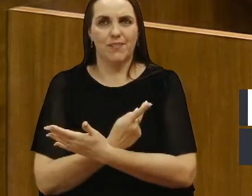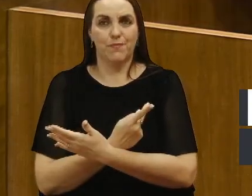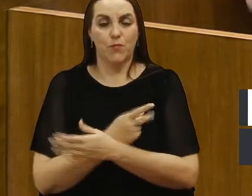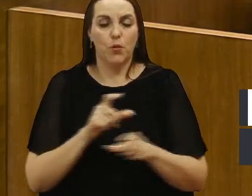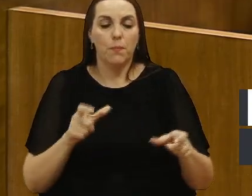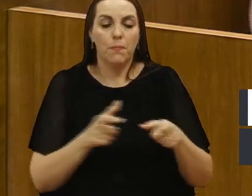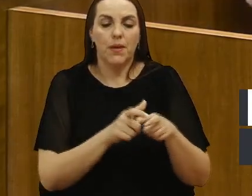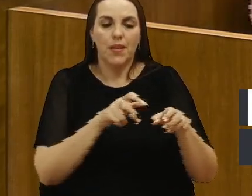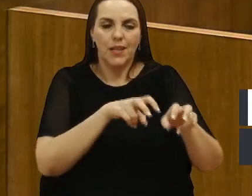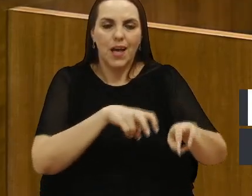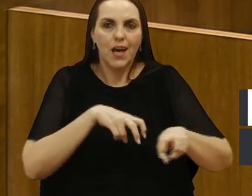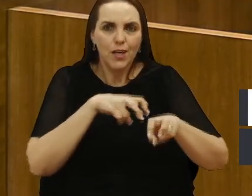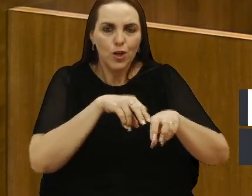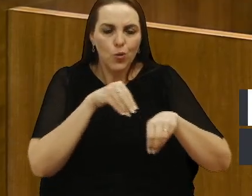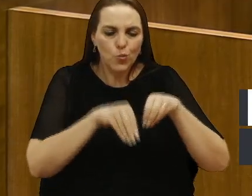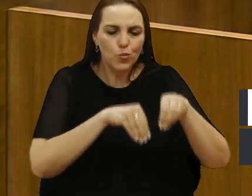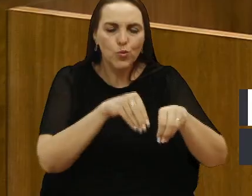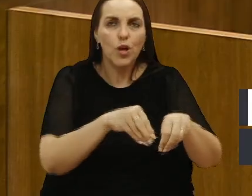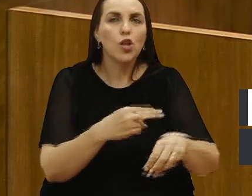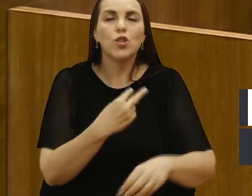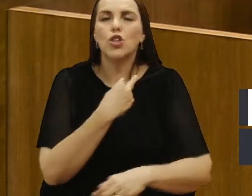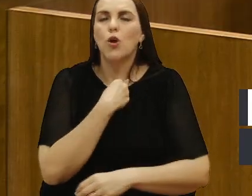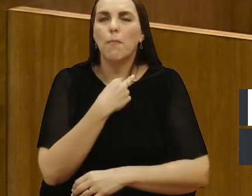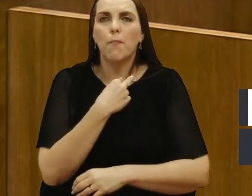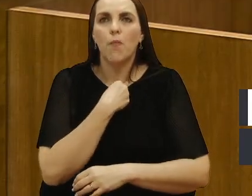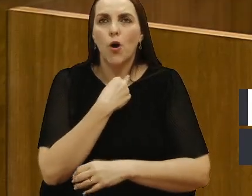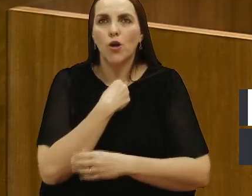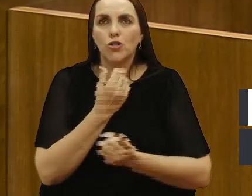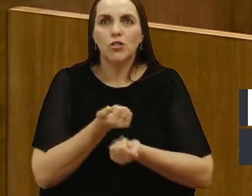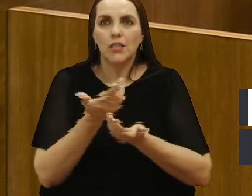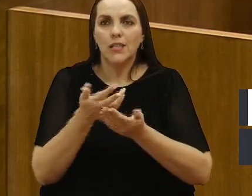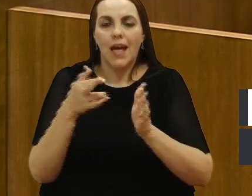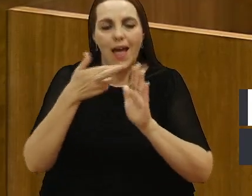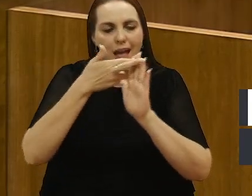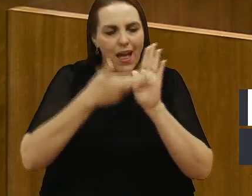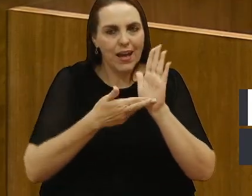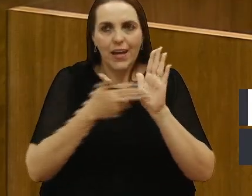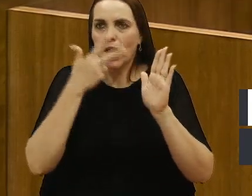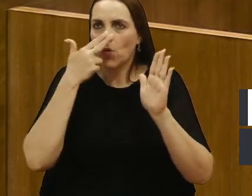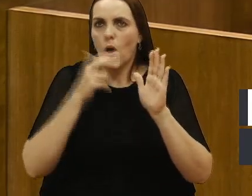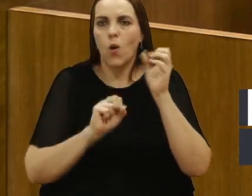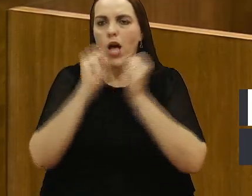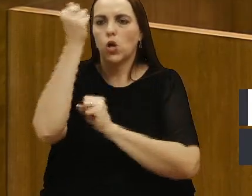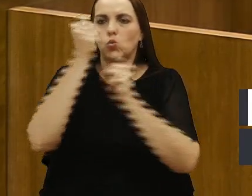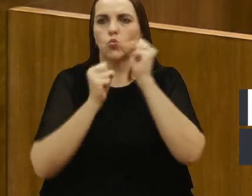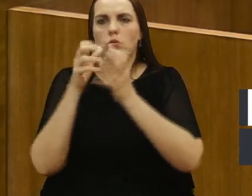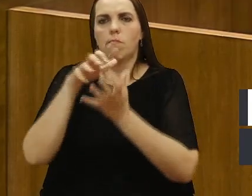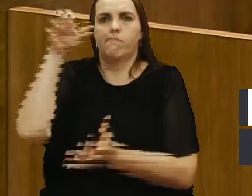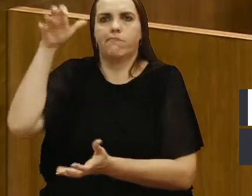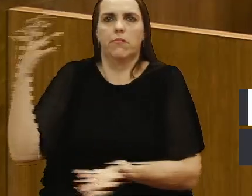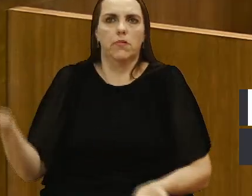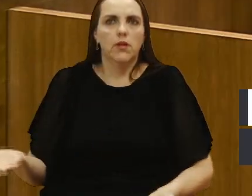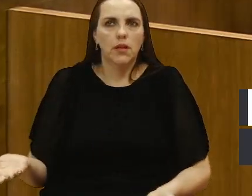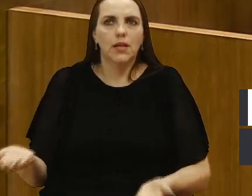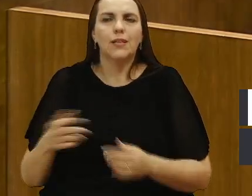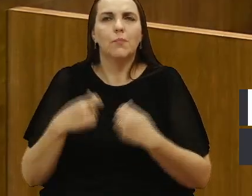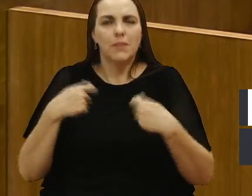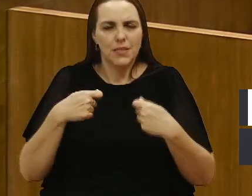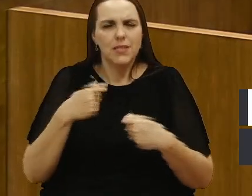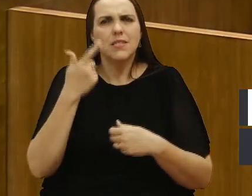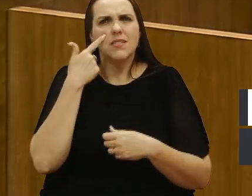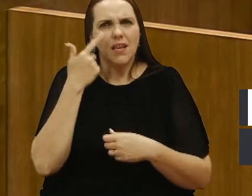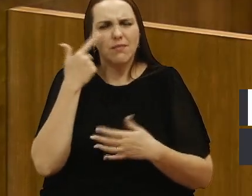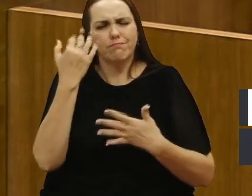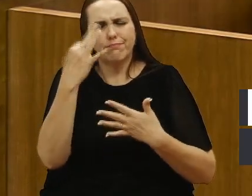agricultor não pode passar pelas mesmas regras de uma grande indústria. Então, a gente precisa rever